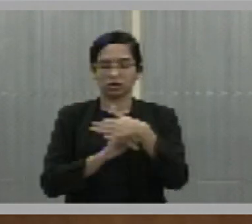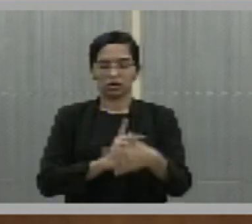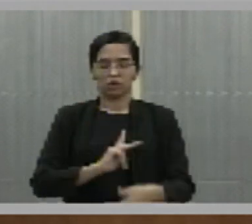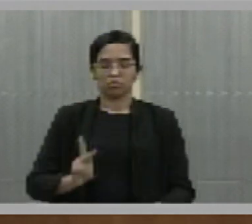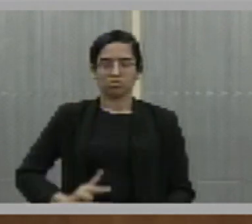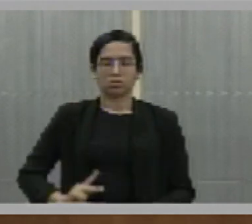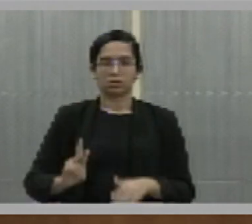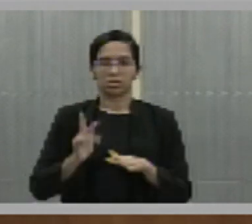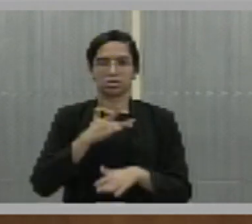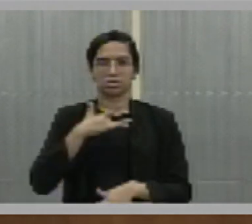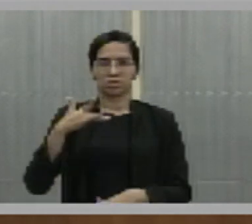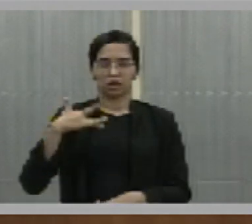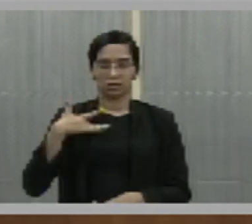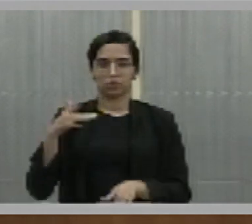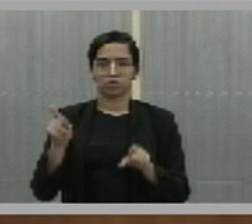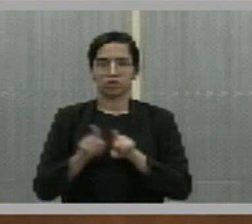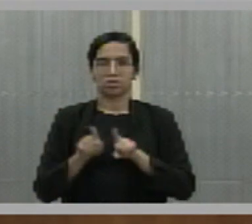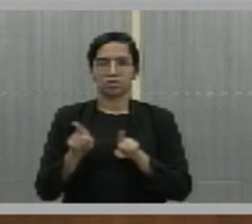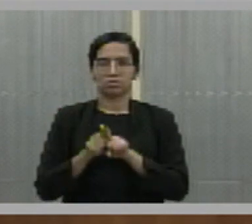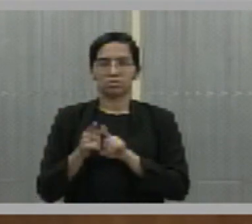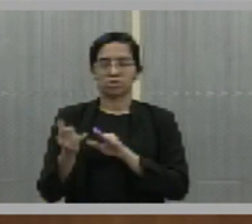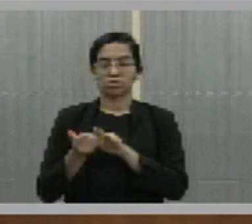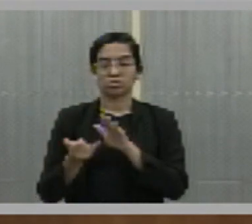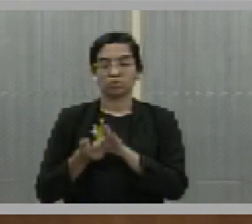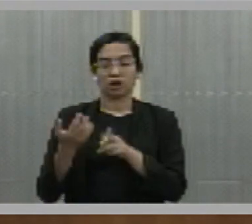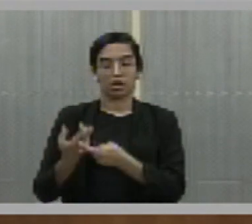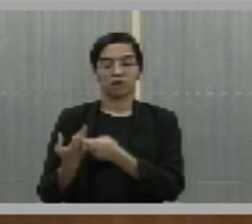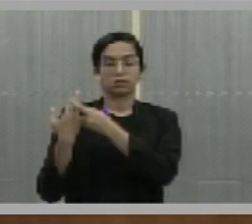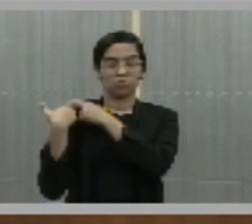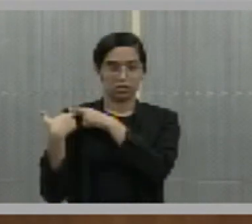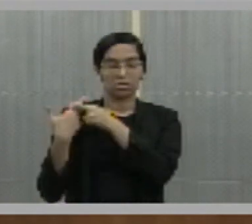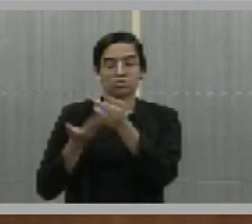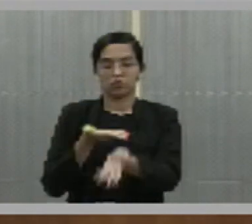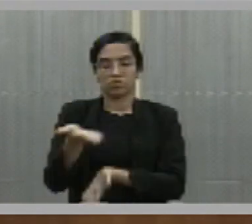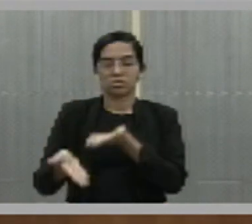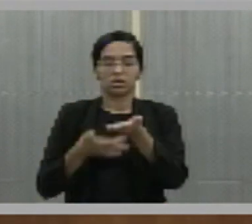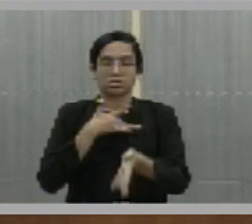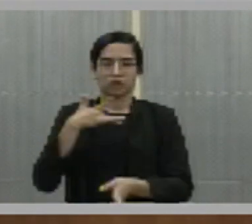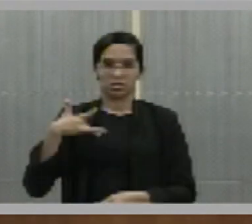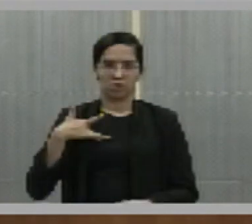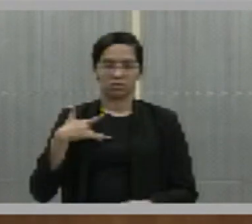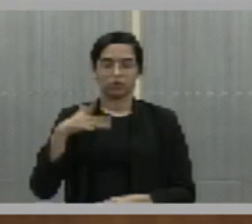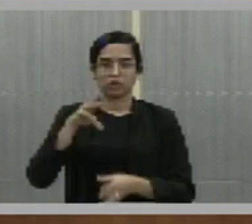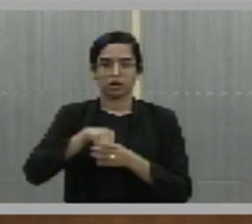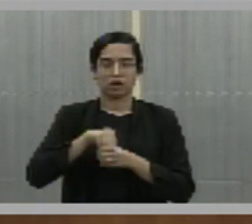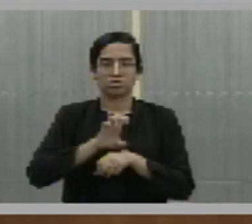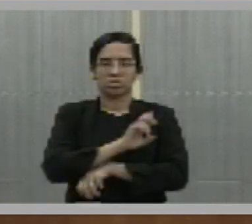de saúde e de instituições prestadoras de serviço público de saúde no âmbito do Estado do Piauí.